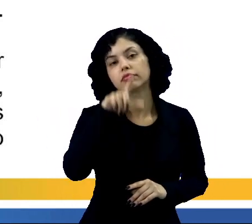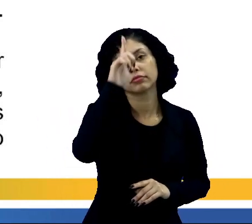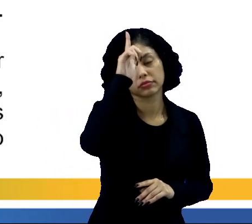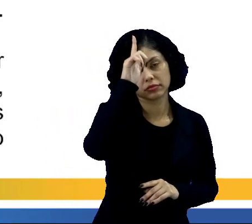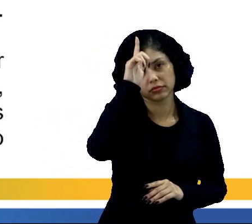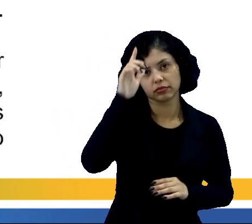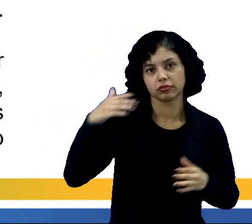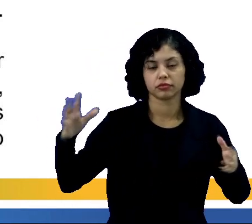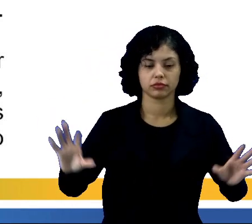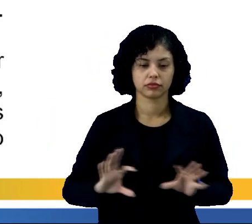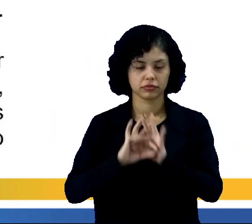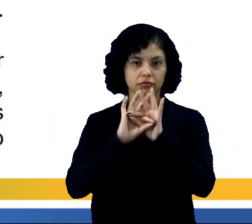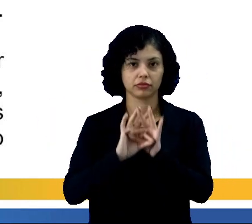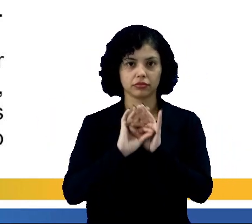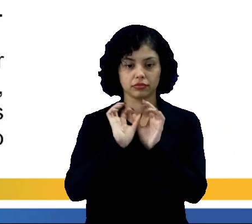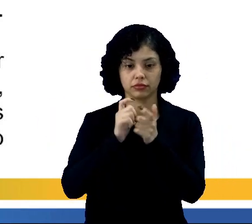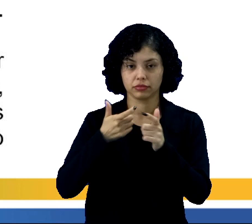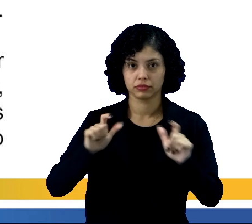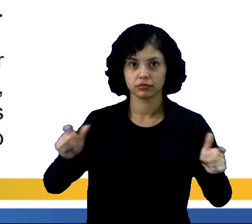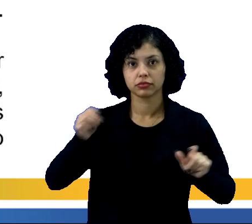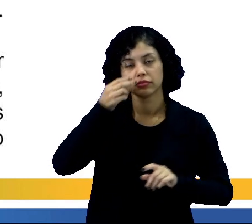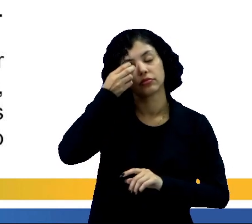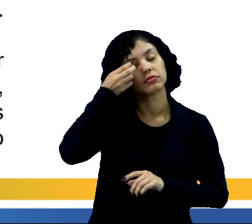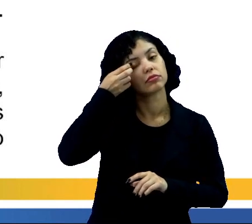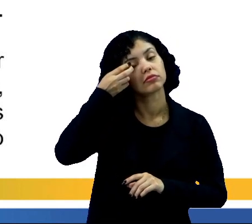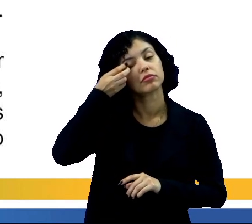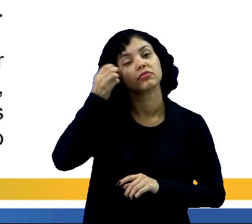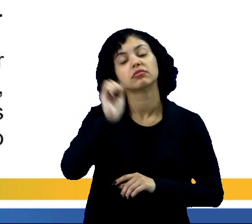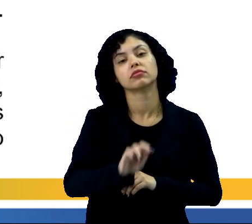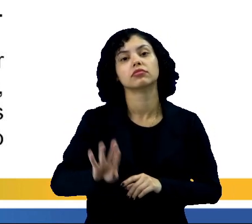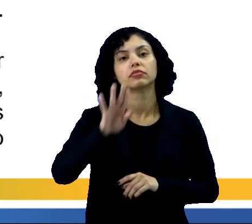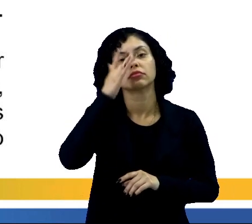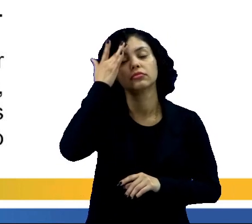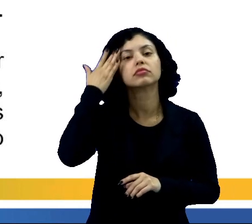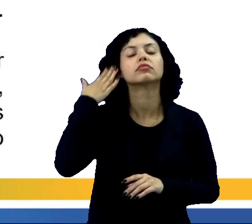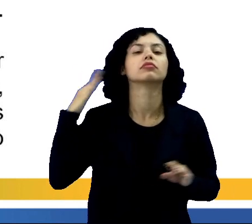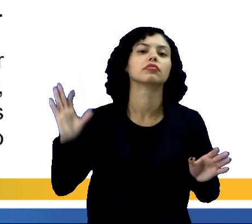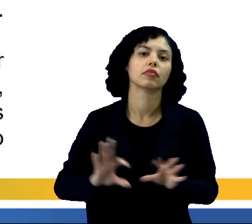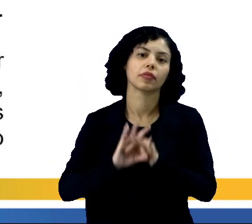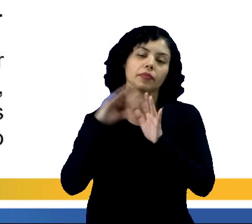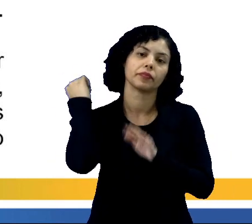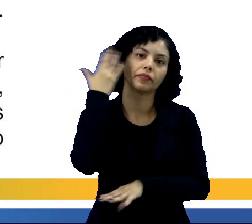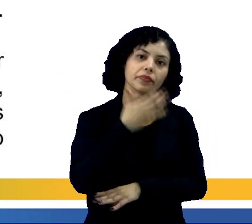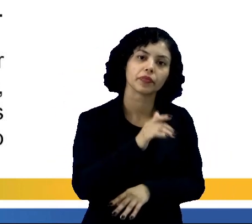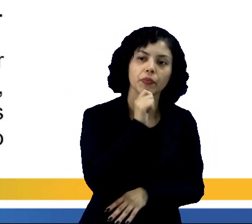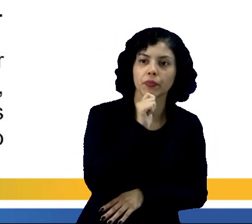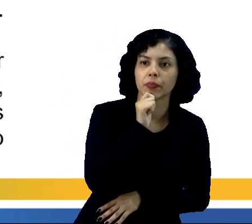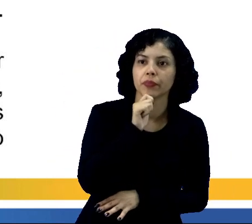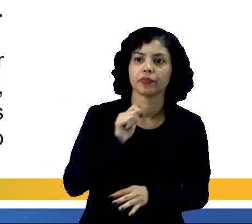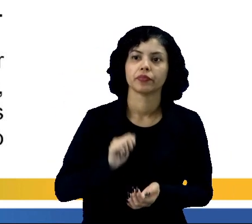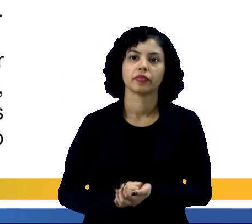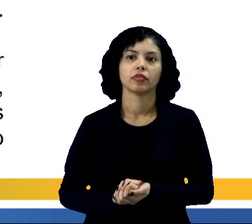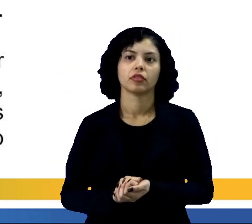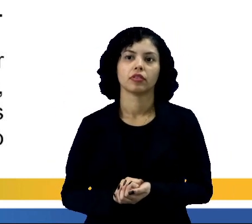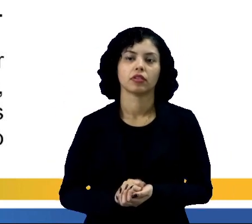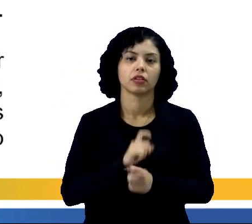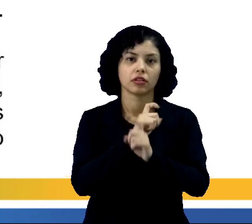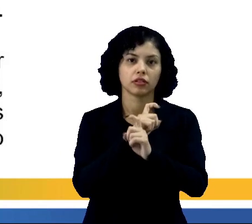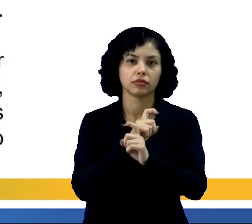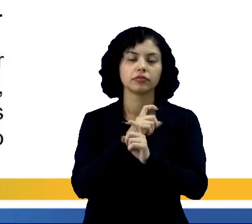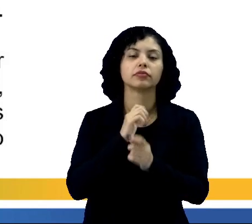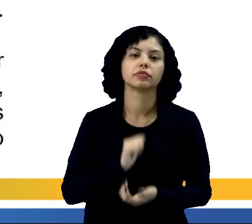Mundial está relacionada com a expansão do totalitarismo na Europa, Tem uma relação direta aí com a formação do nazismo,